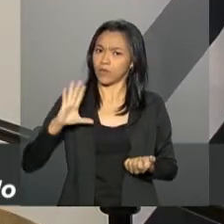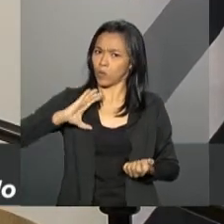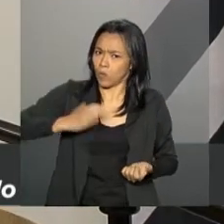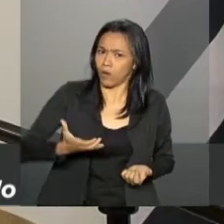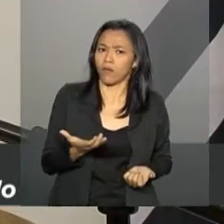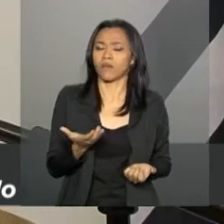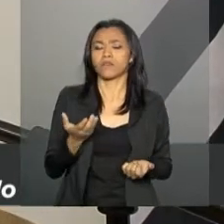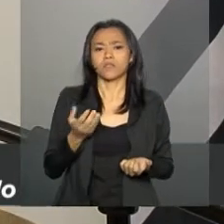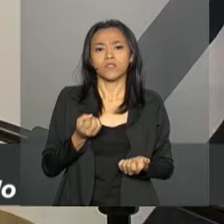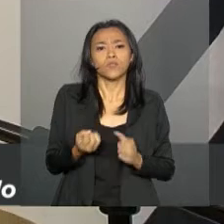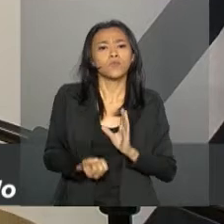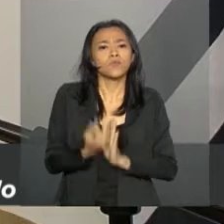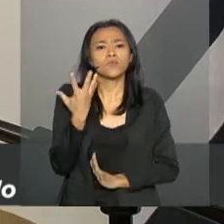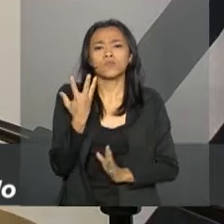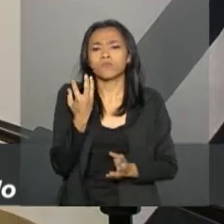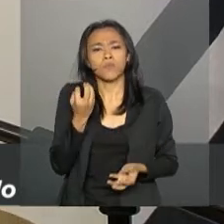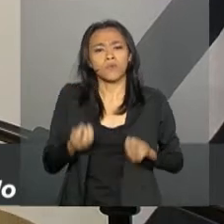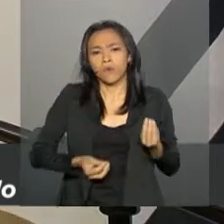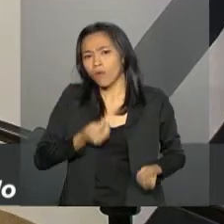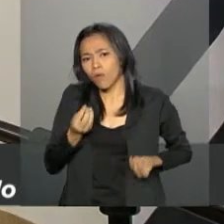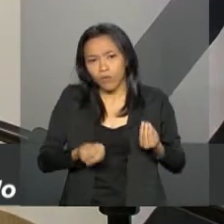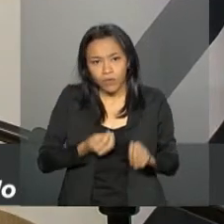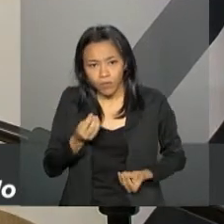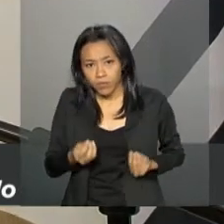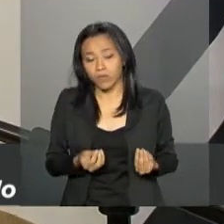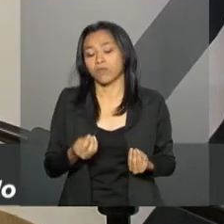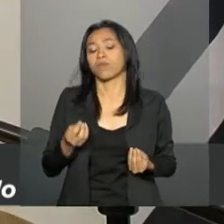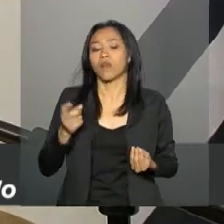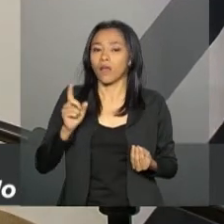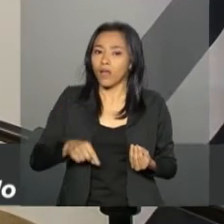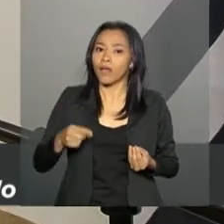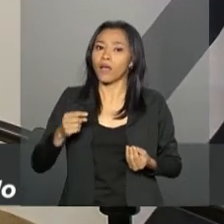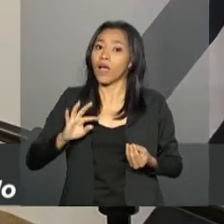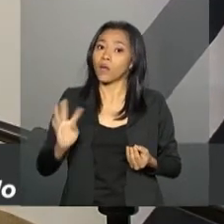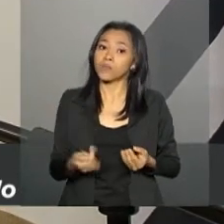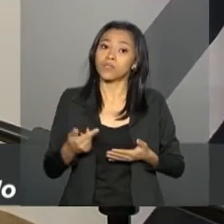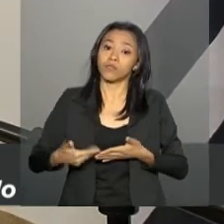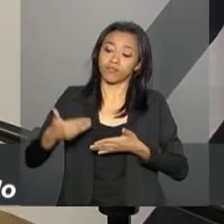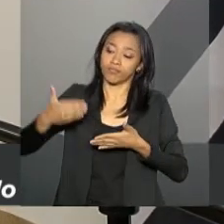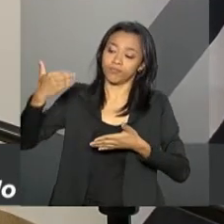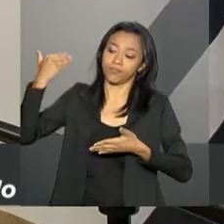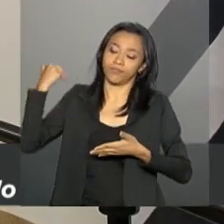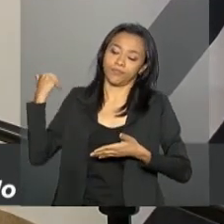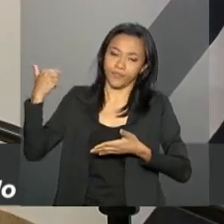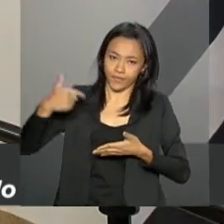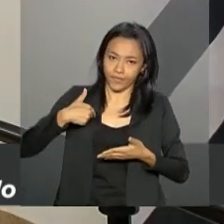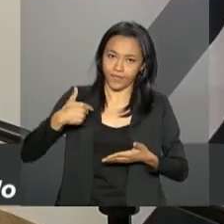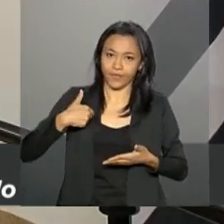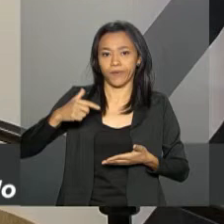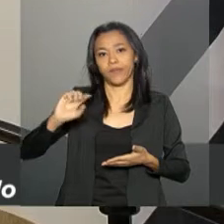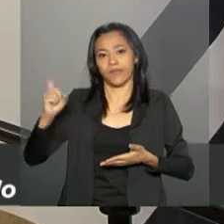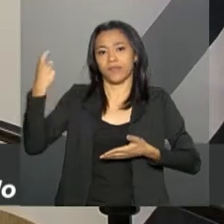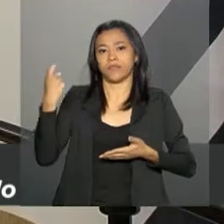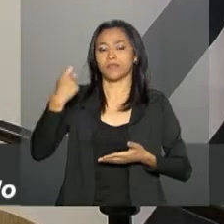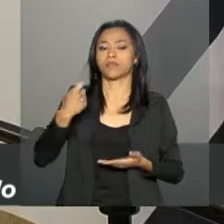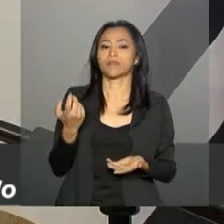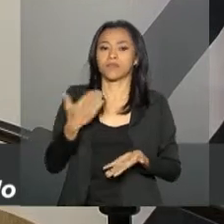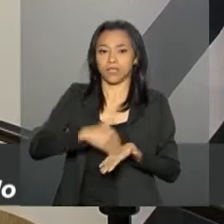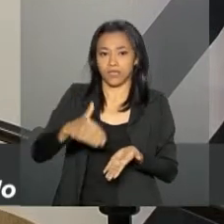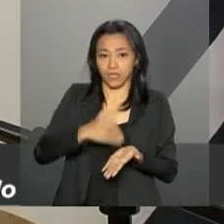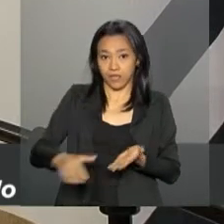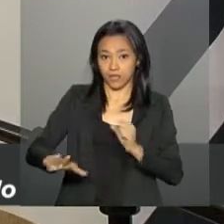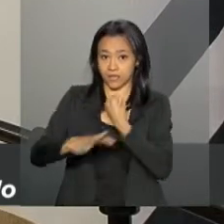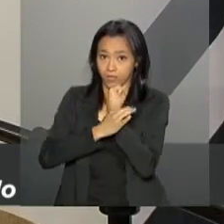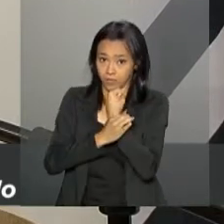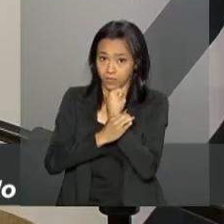nasceu precisamente dos episódios em que ocupei a Secretaria da Segurança Pública, no governo Montoro, no